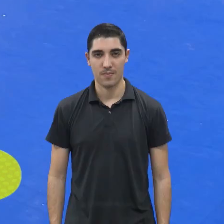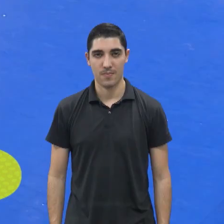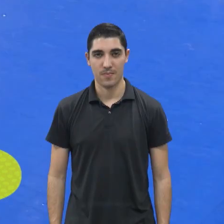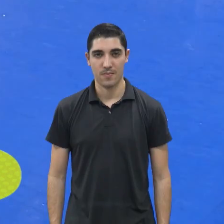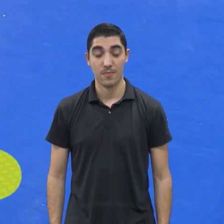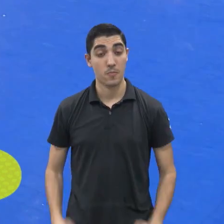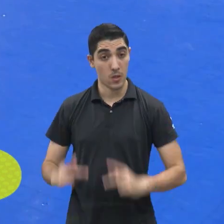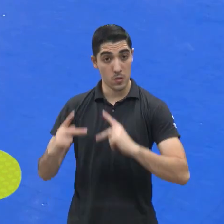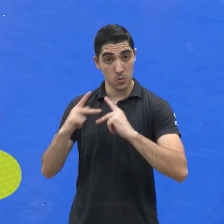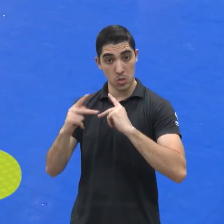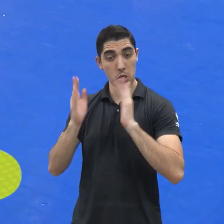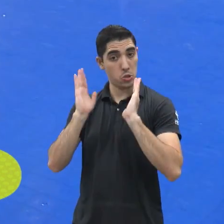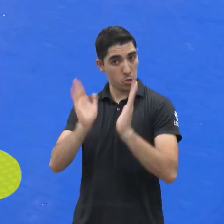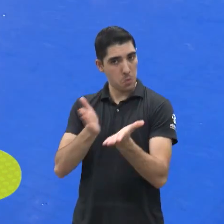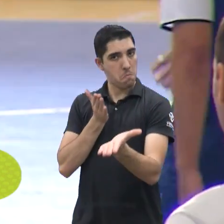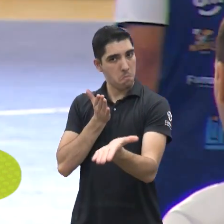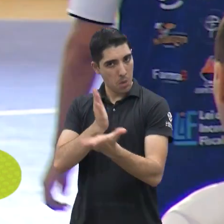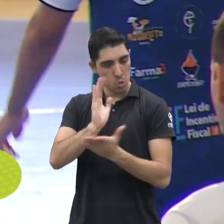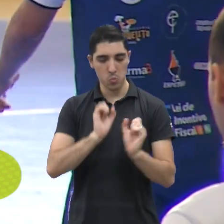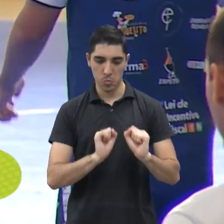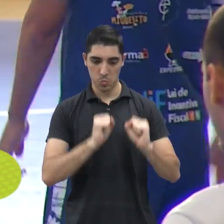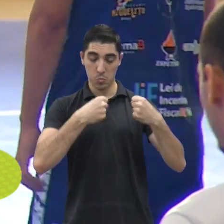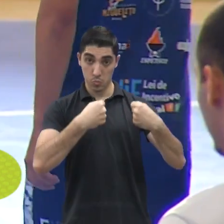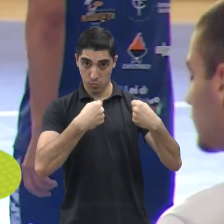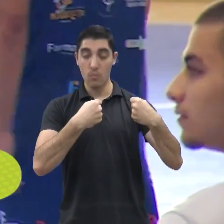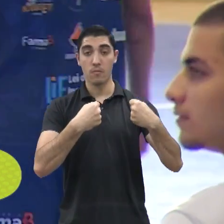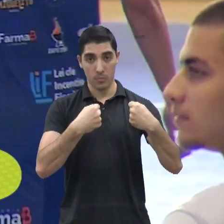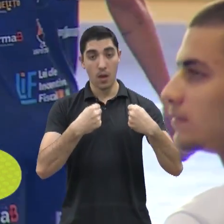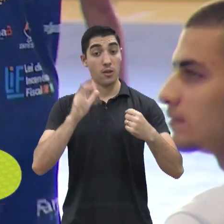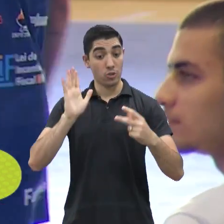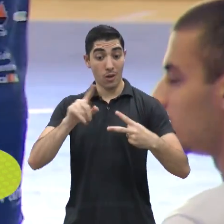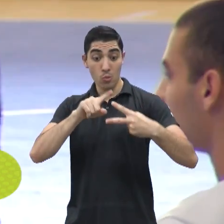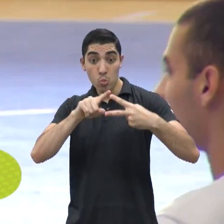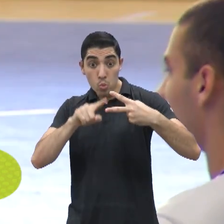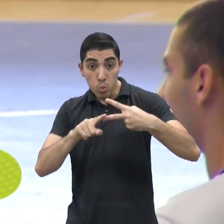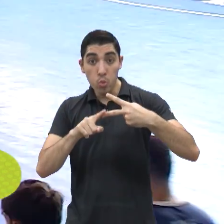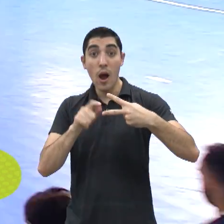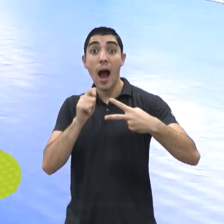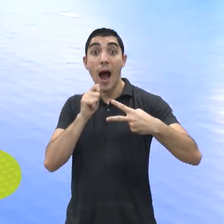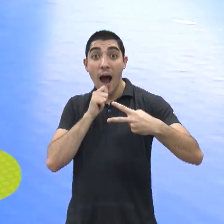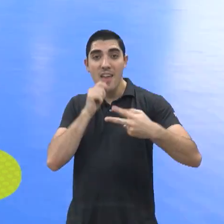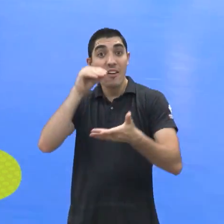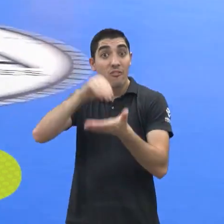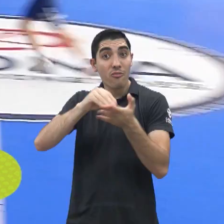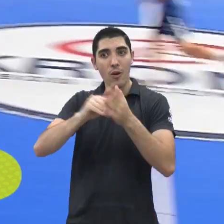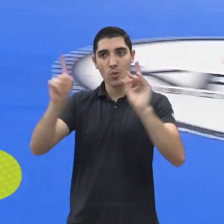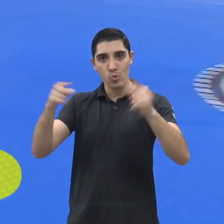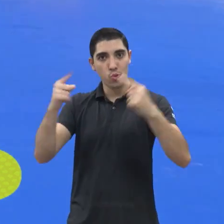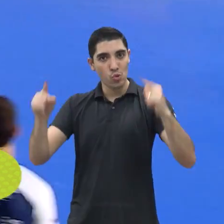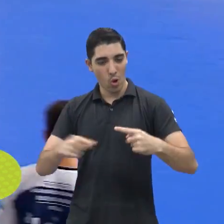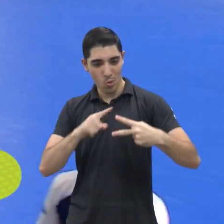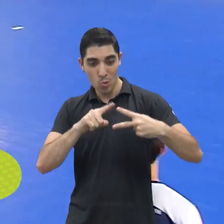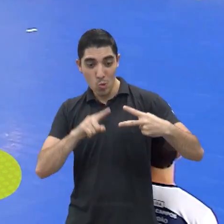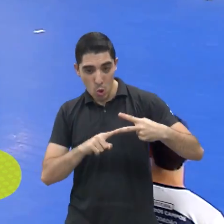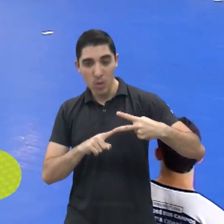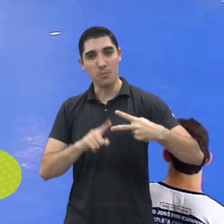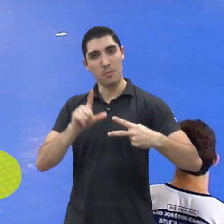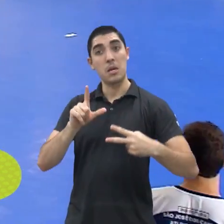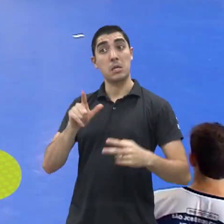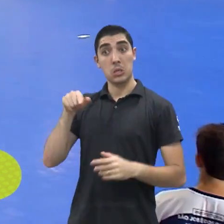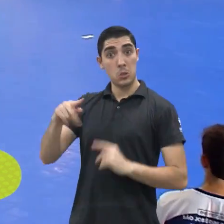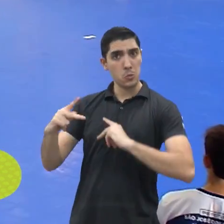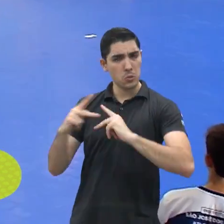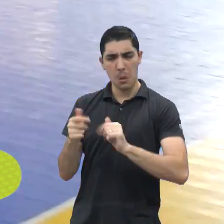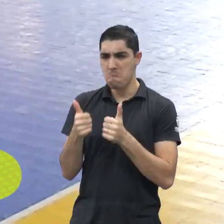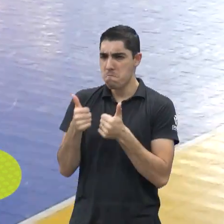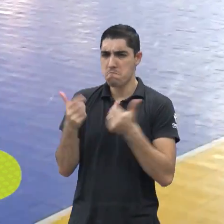Classificado para as oitavas de final, com 2 rodadas de antecedência e uma campanha quase retocável na